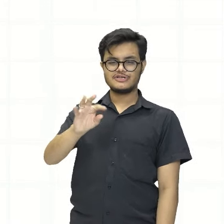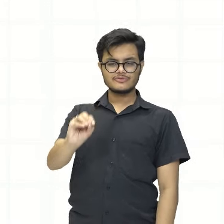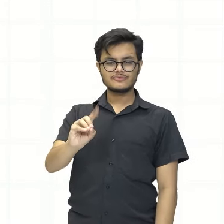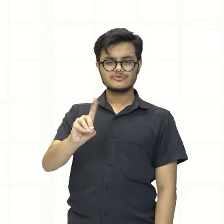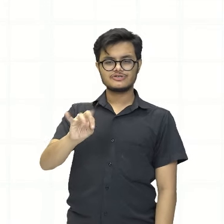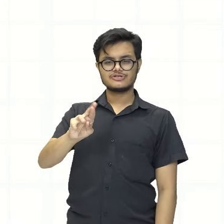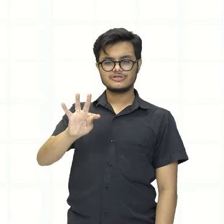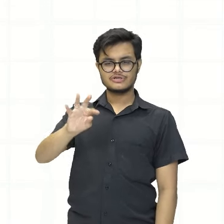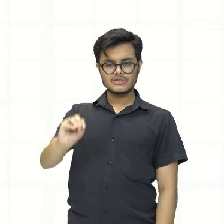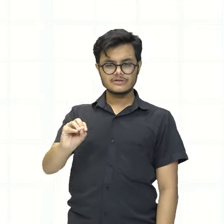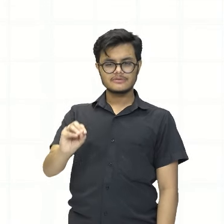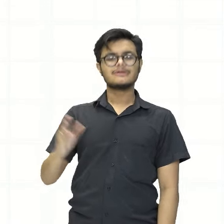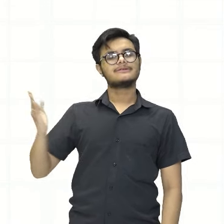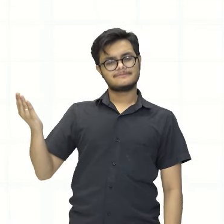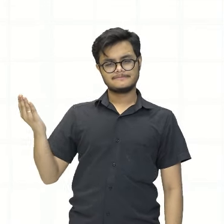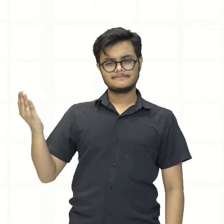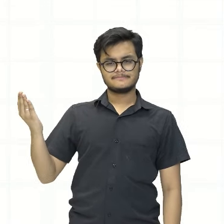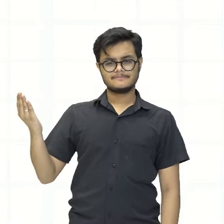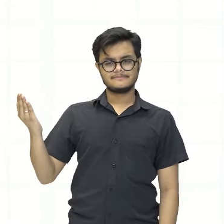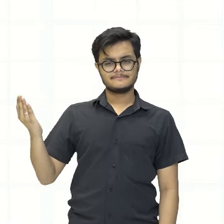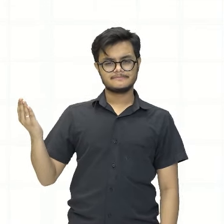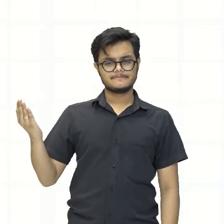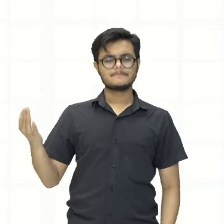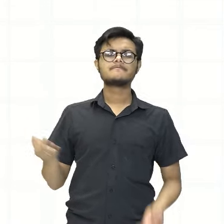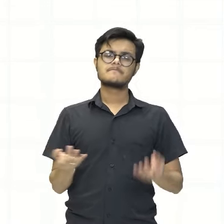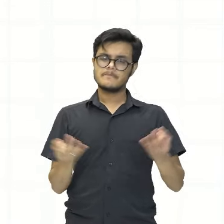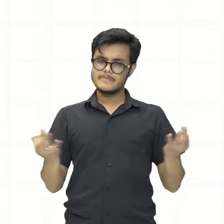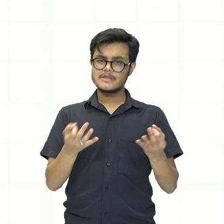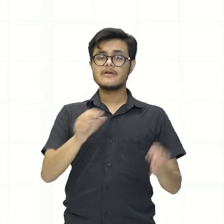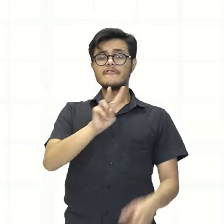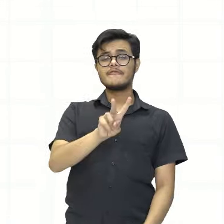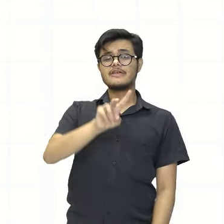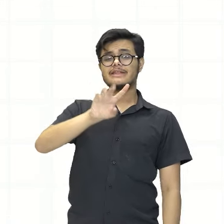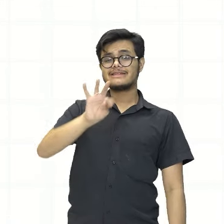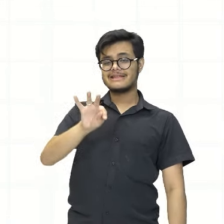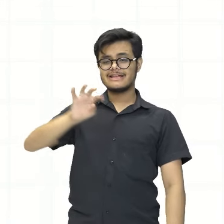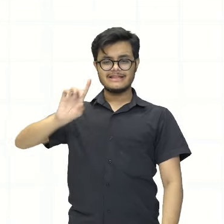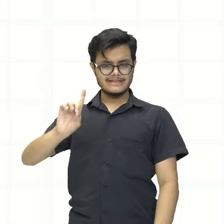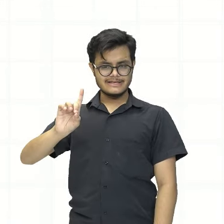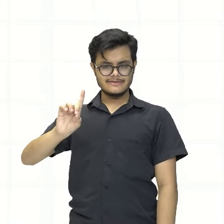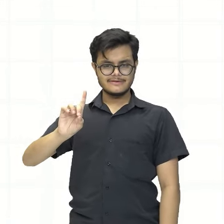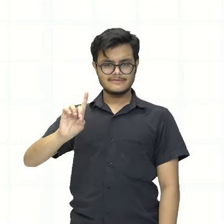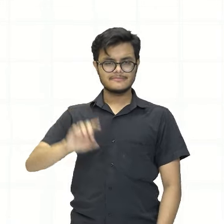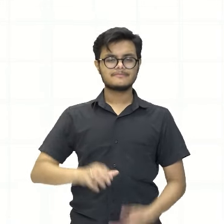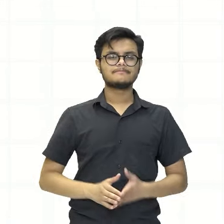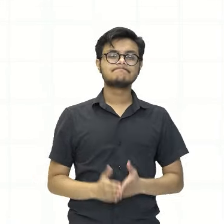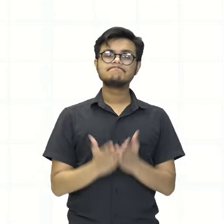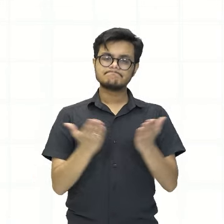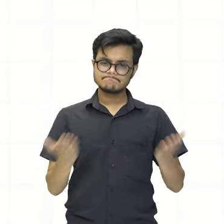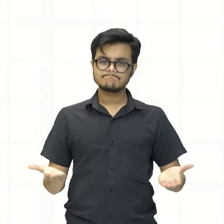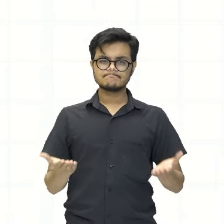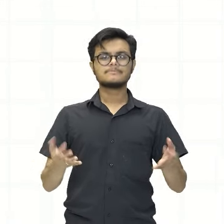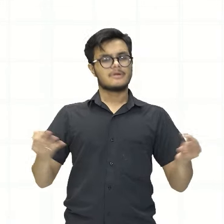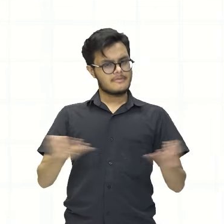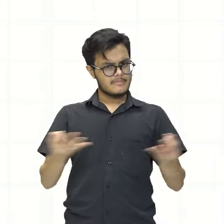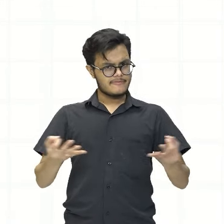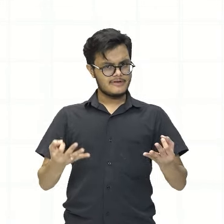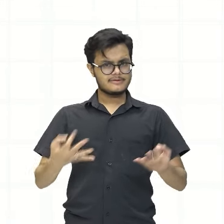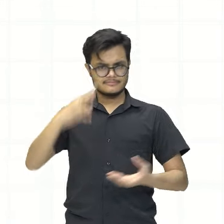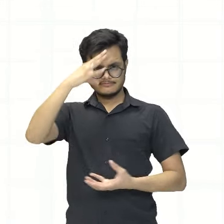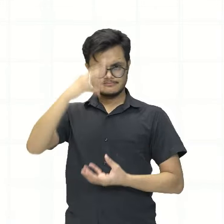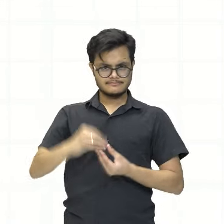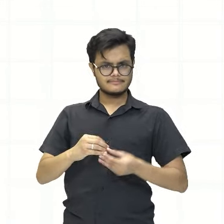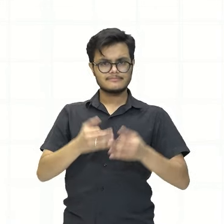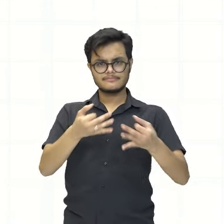Então vou marcar o xizinho aqui objeto direto ok pessoal então tudo certo em relação ao